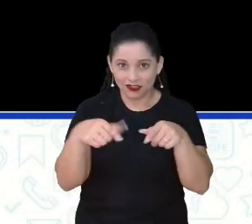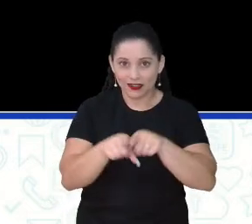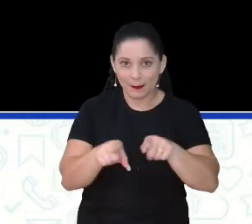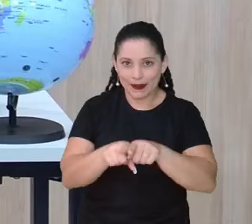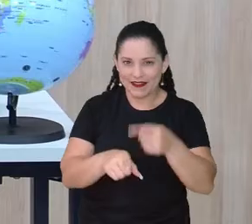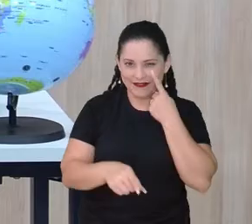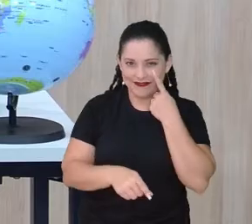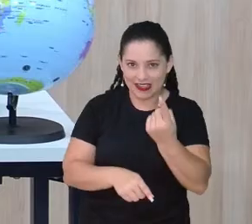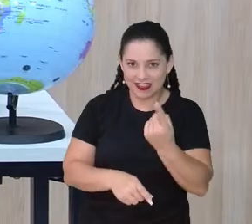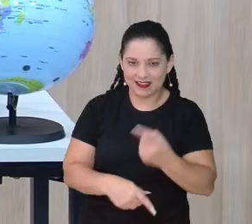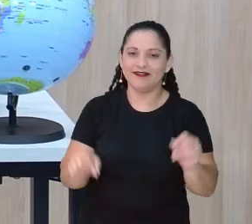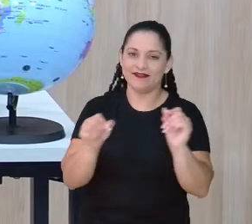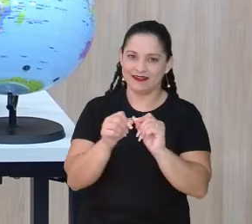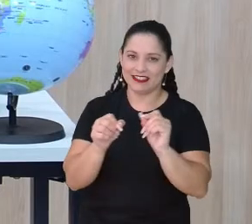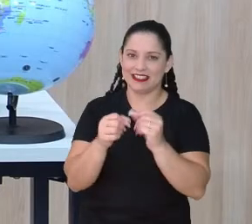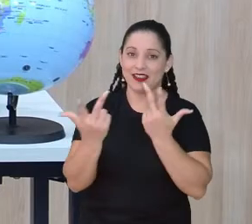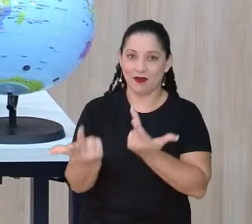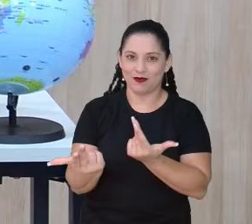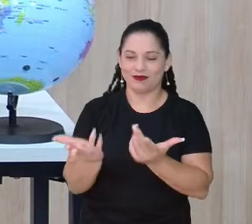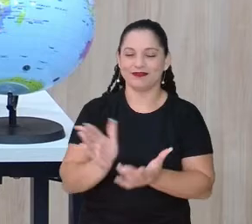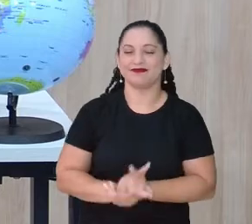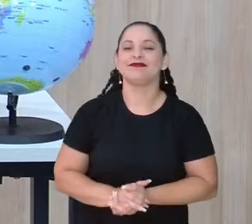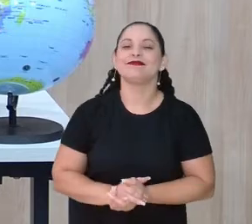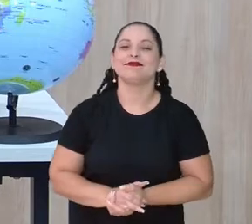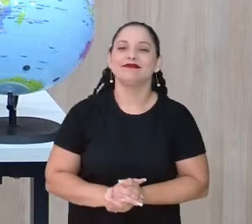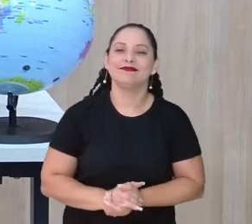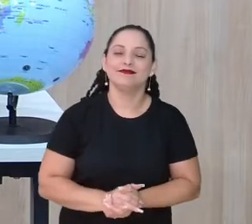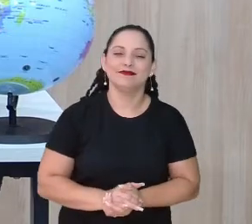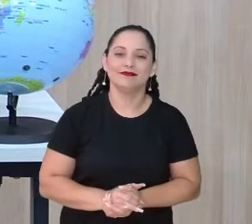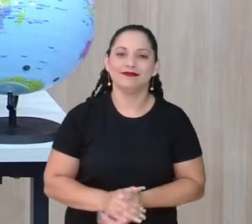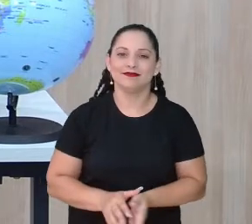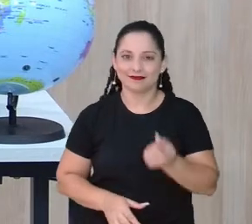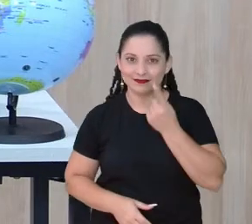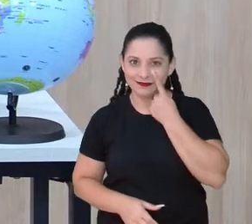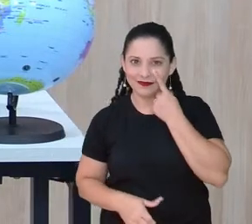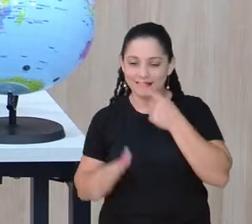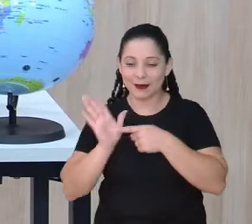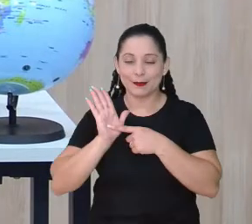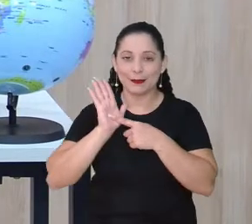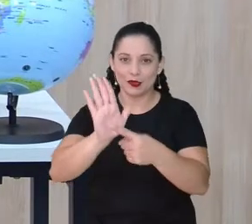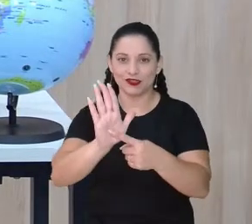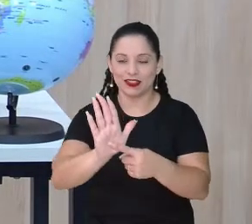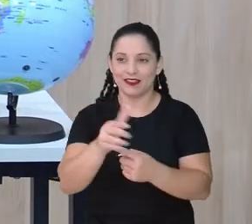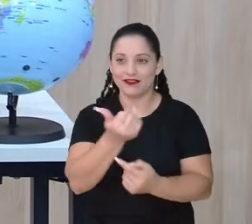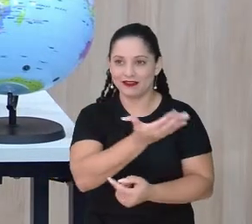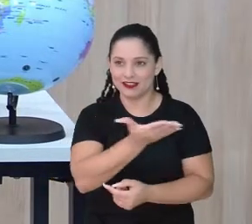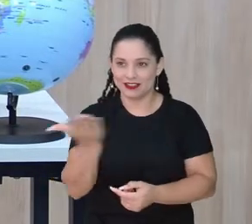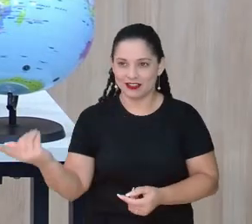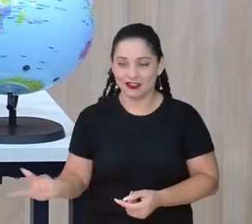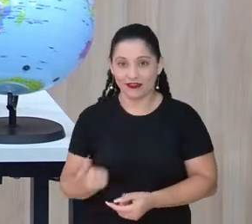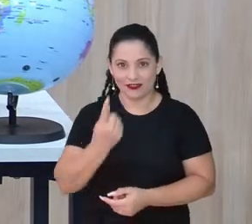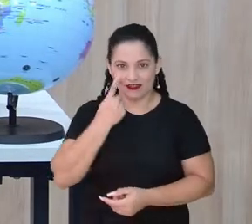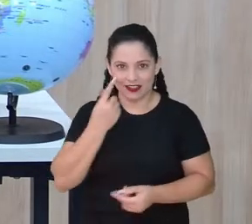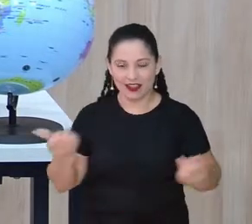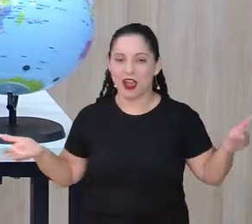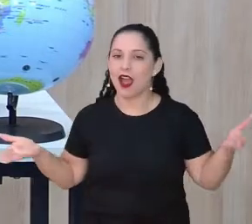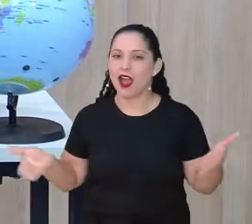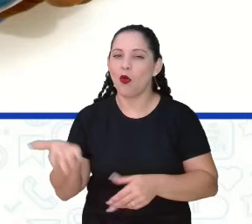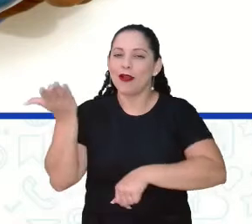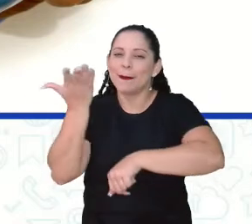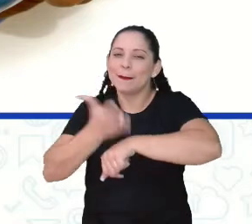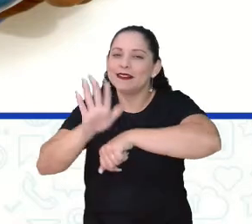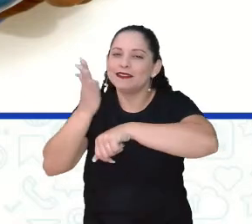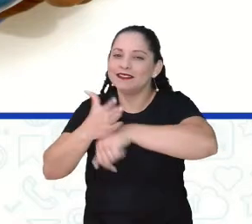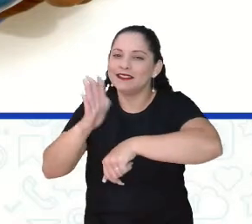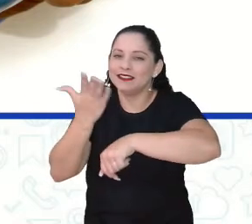fazerem, ok? Vamos lá? Então, olha o que eu vou trazer aqui para vocês. Nós vamos agora para o mão